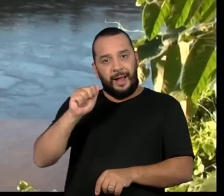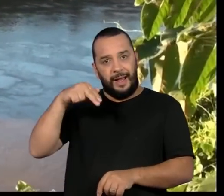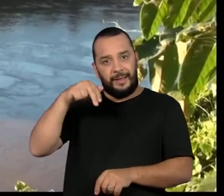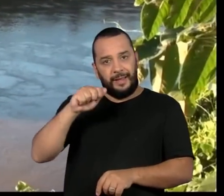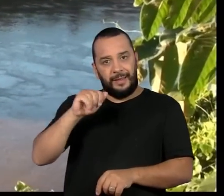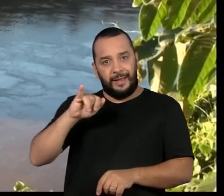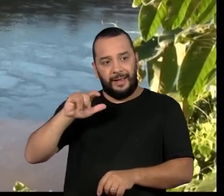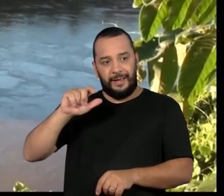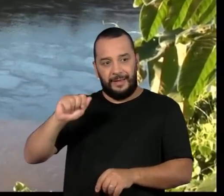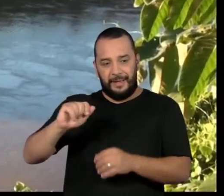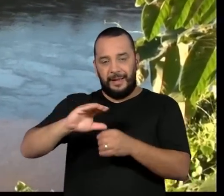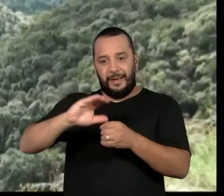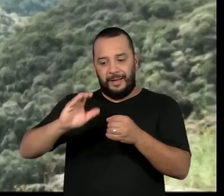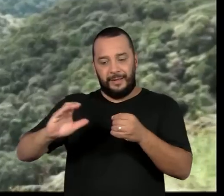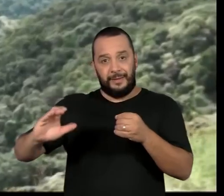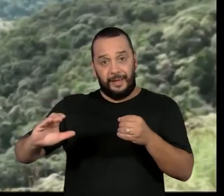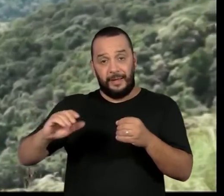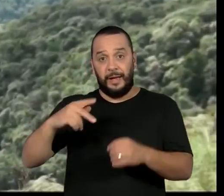São mais de